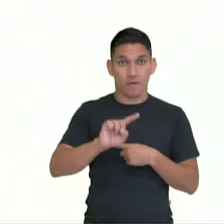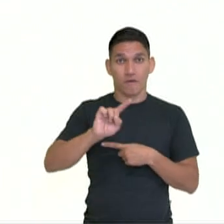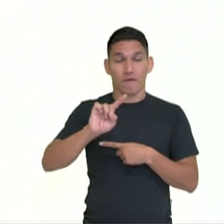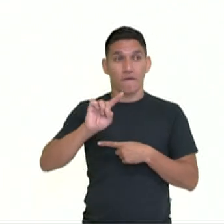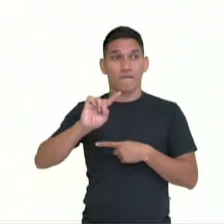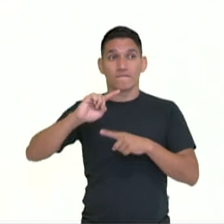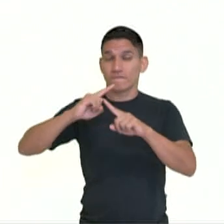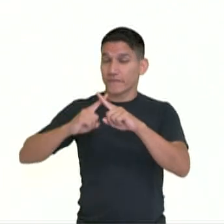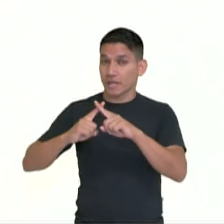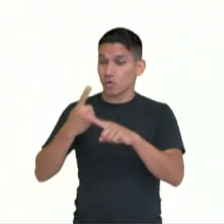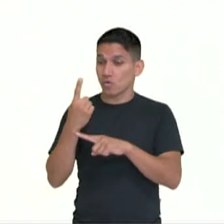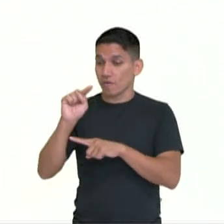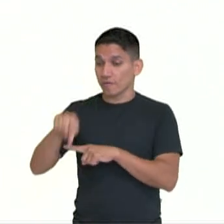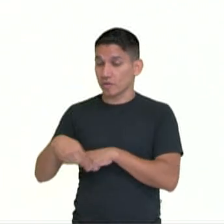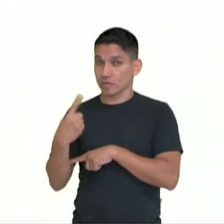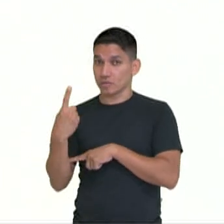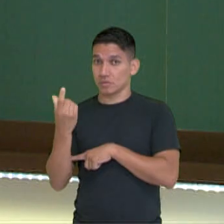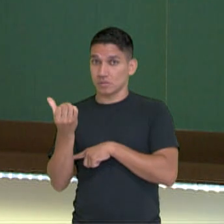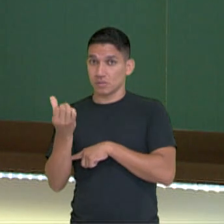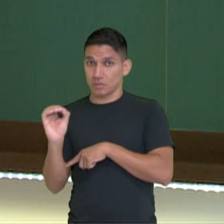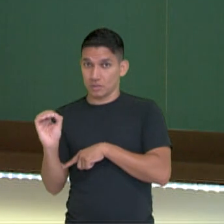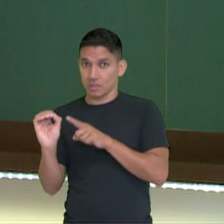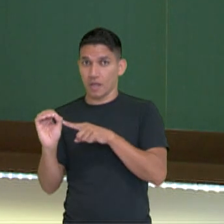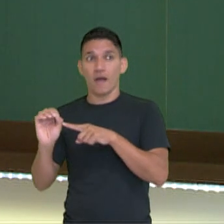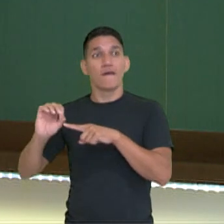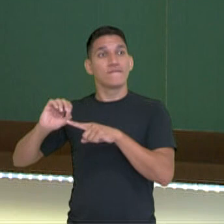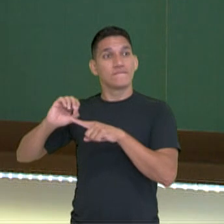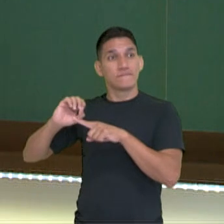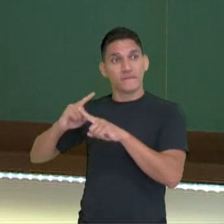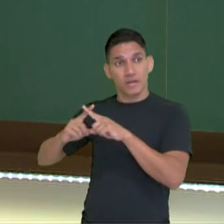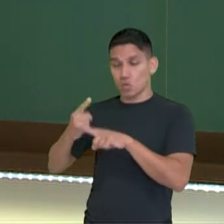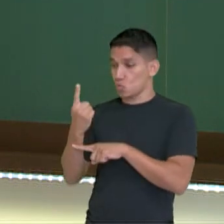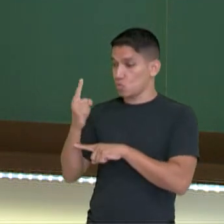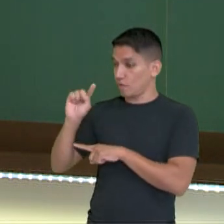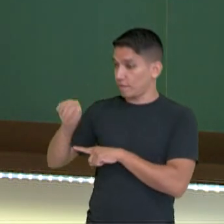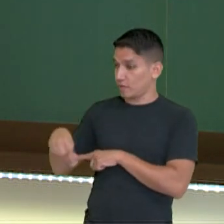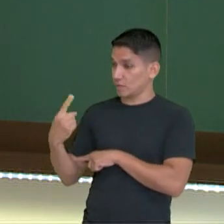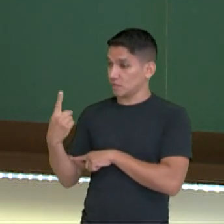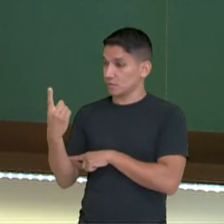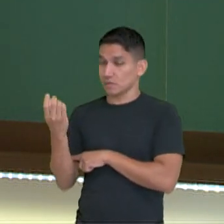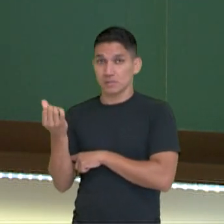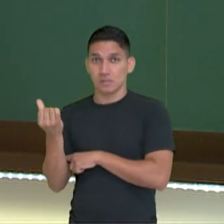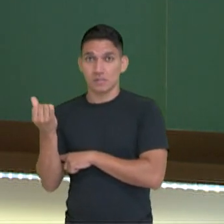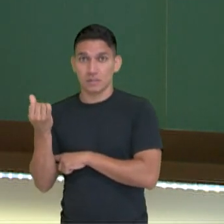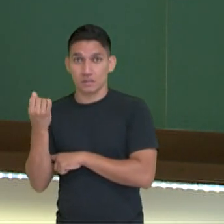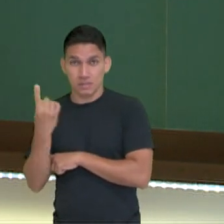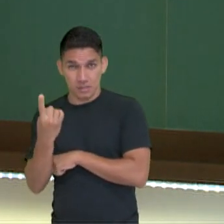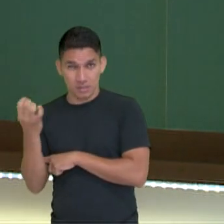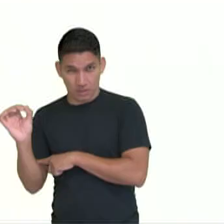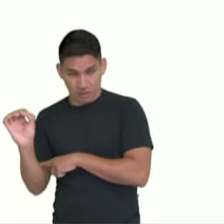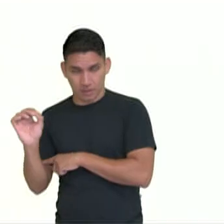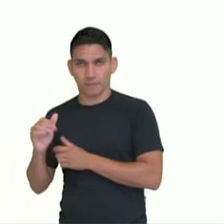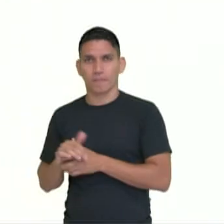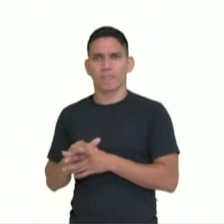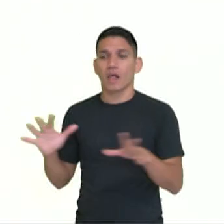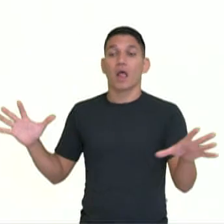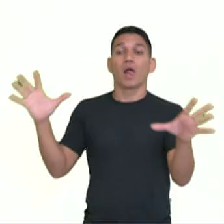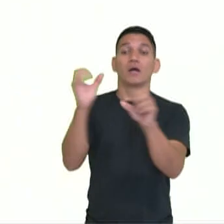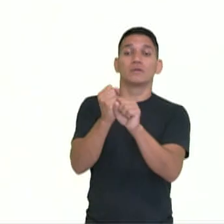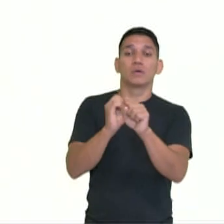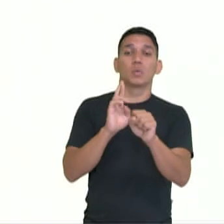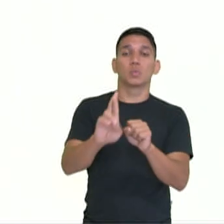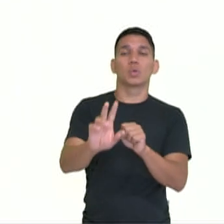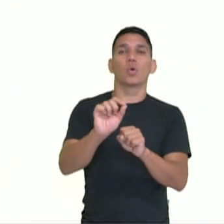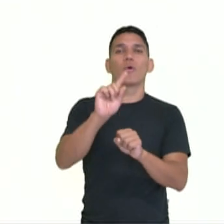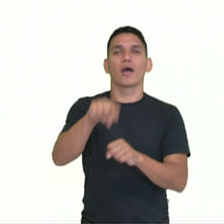1,160 vezes 1,160. Portanto, nós vamos ter um montante, aqui fazendo a multiplicação, de